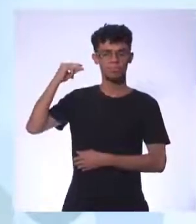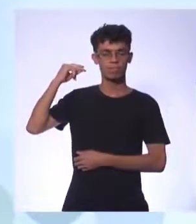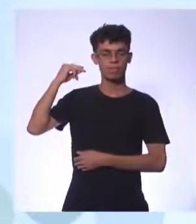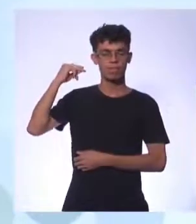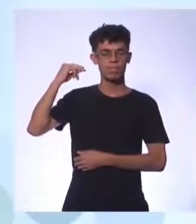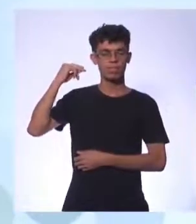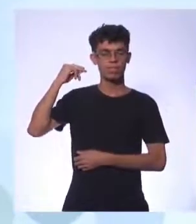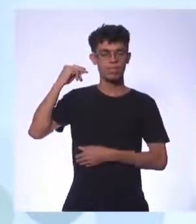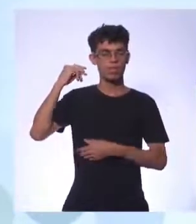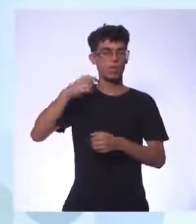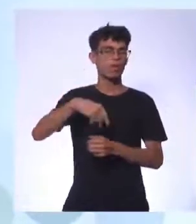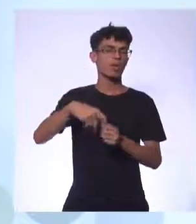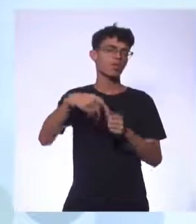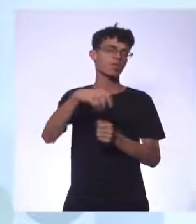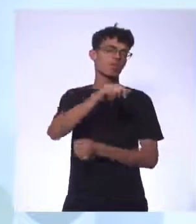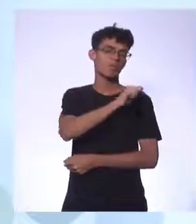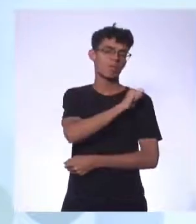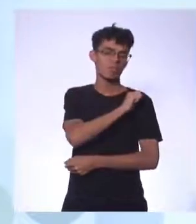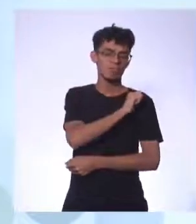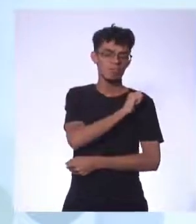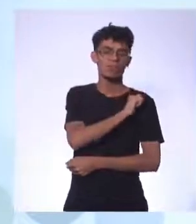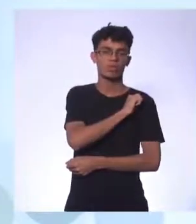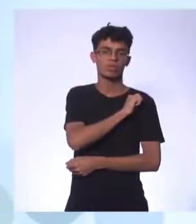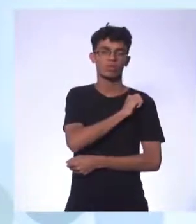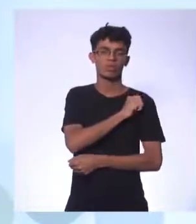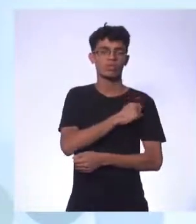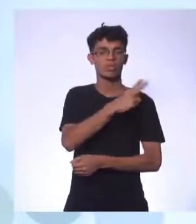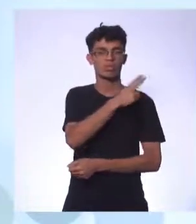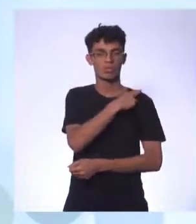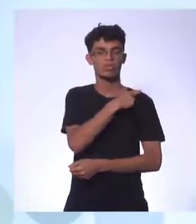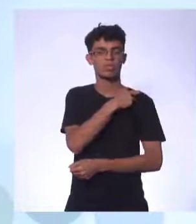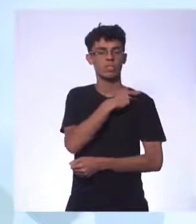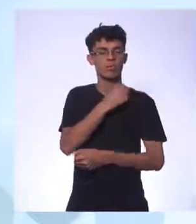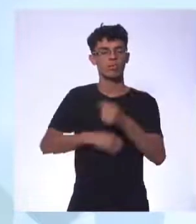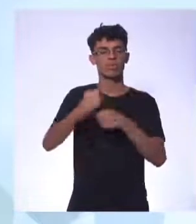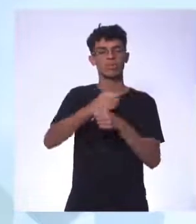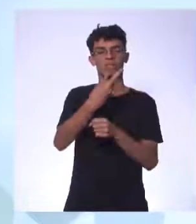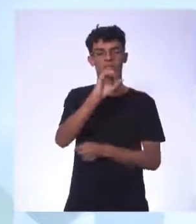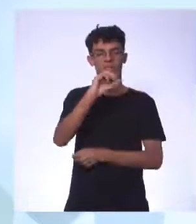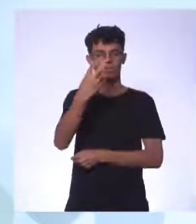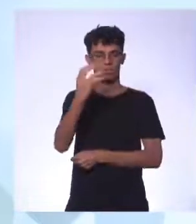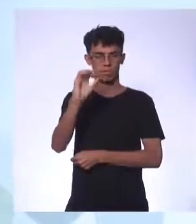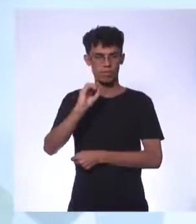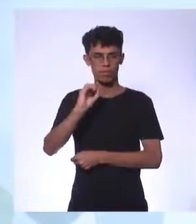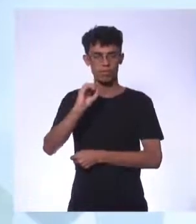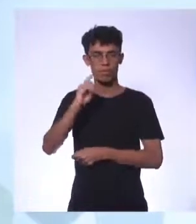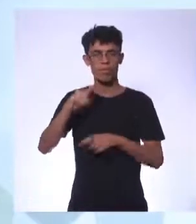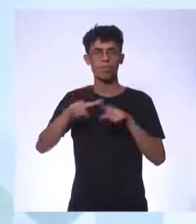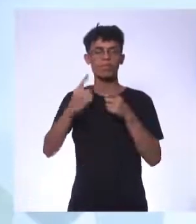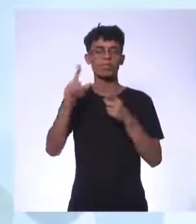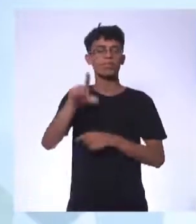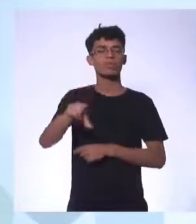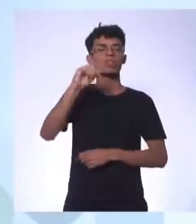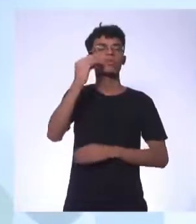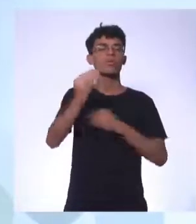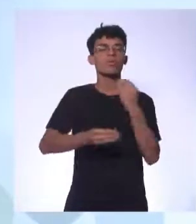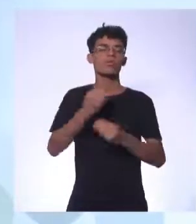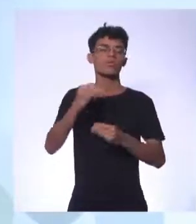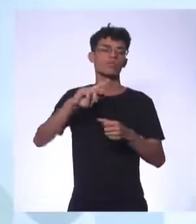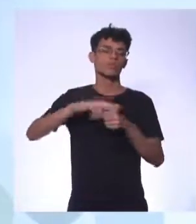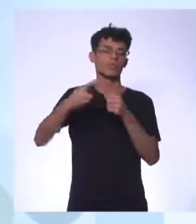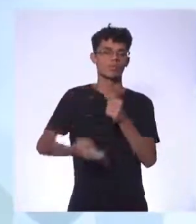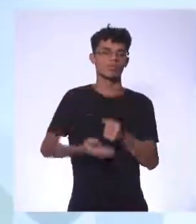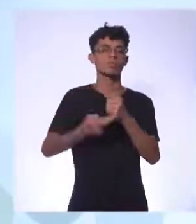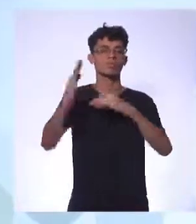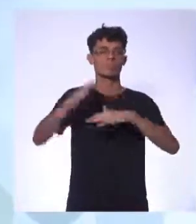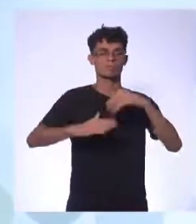aulas da segunda série aí durante o ano letivo de 2020, mas ela foi selecionada como uma habilidade de recuperação, então é por